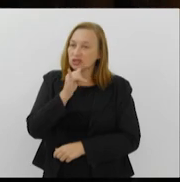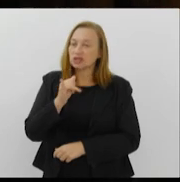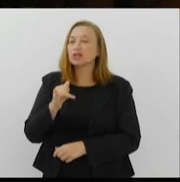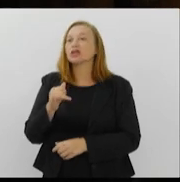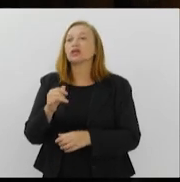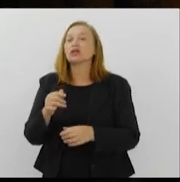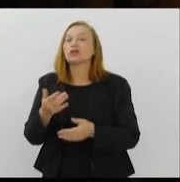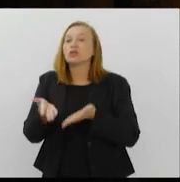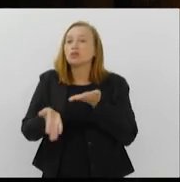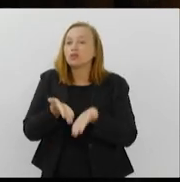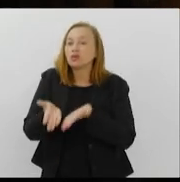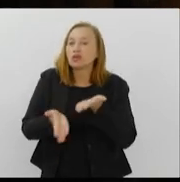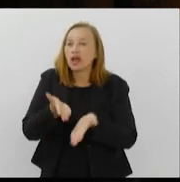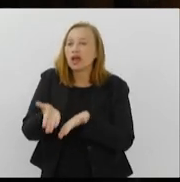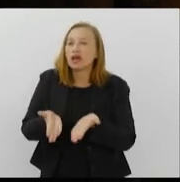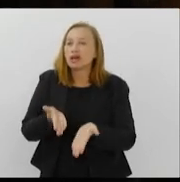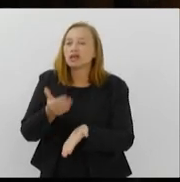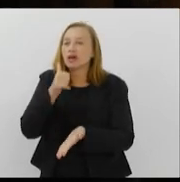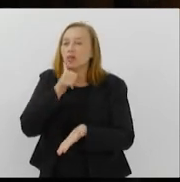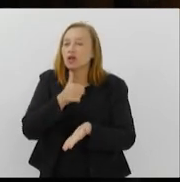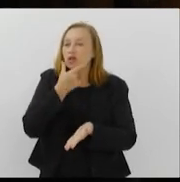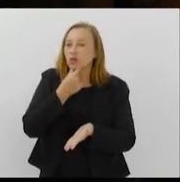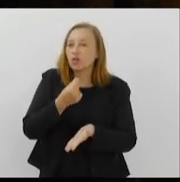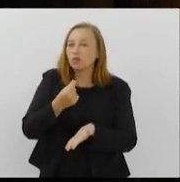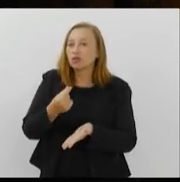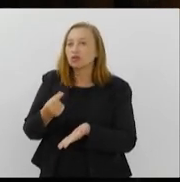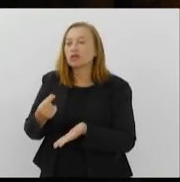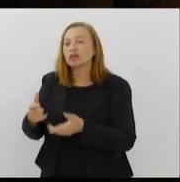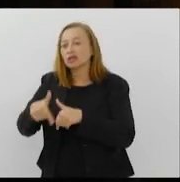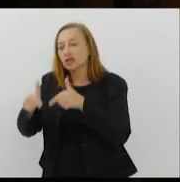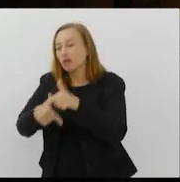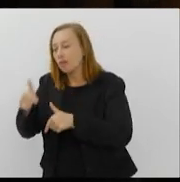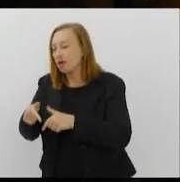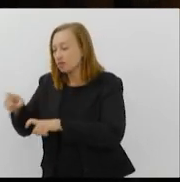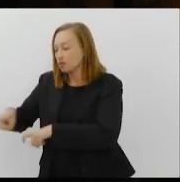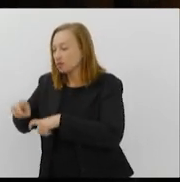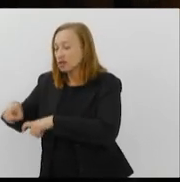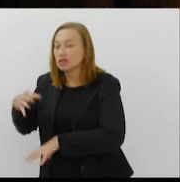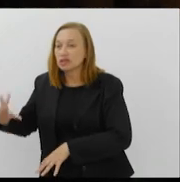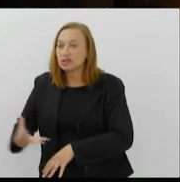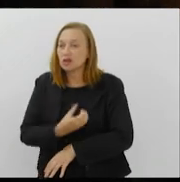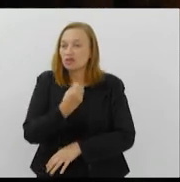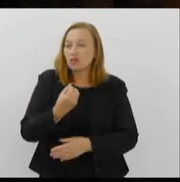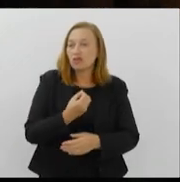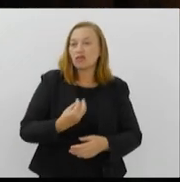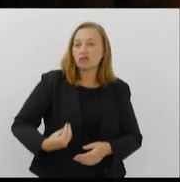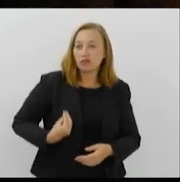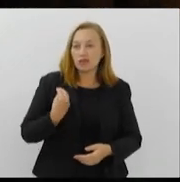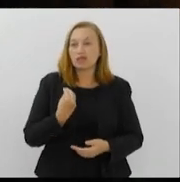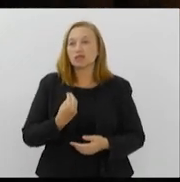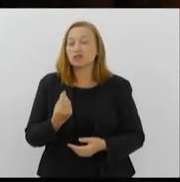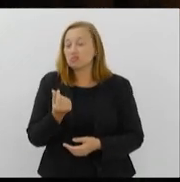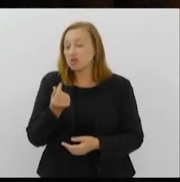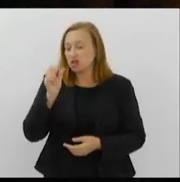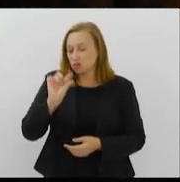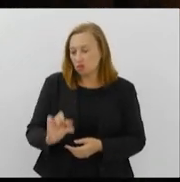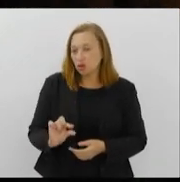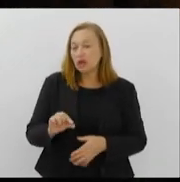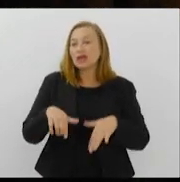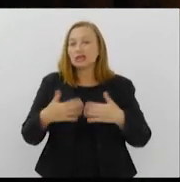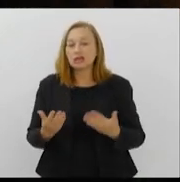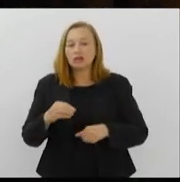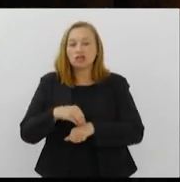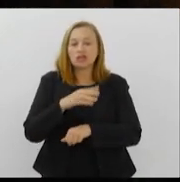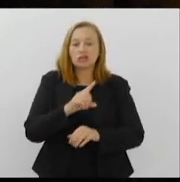homem e da mulher do campo no local. Isso ajudou a salvar muitas vidas a um custo muito baixo. Então, a indicação é